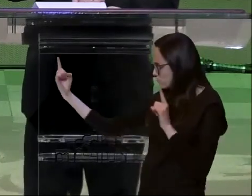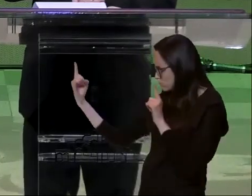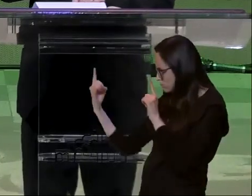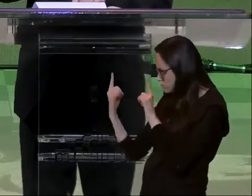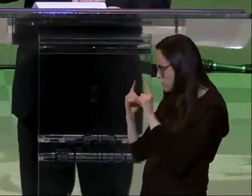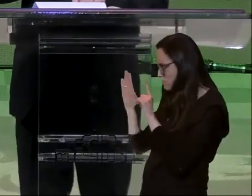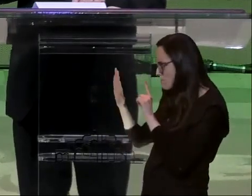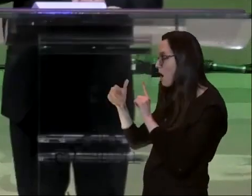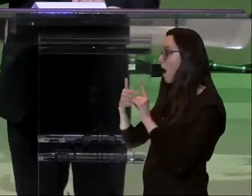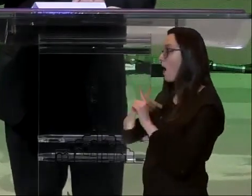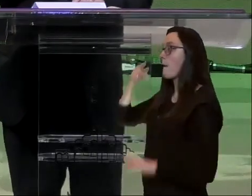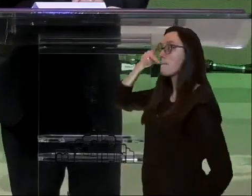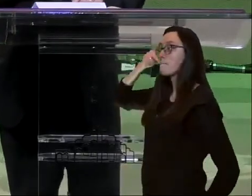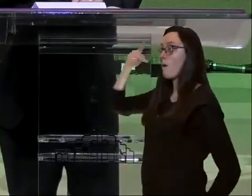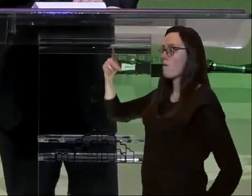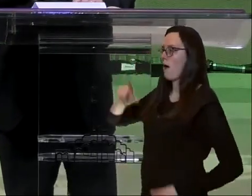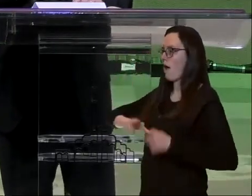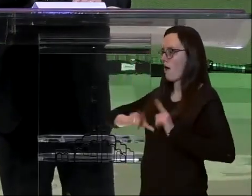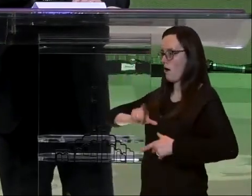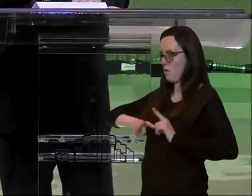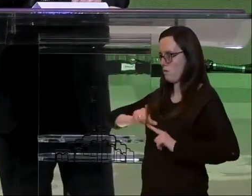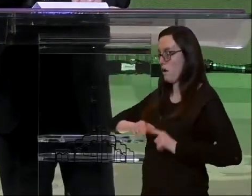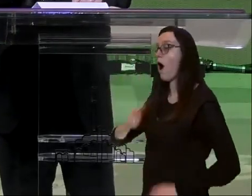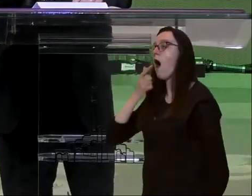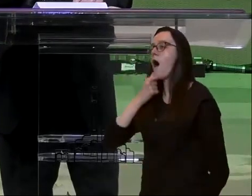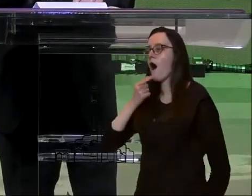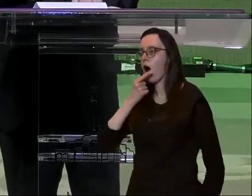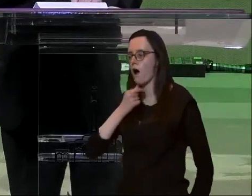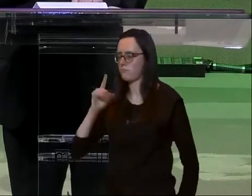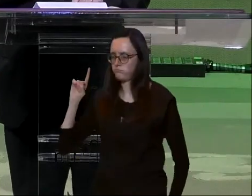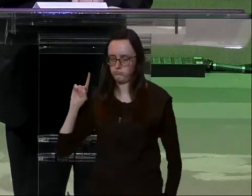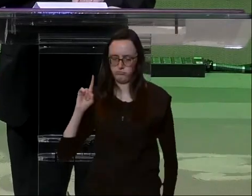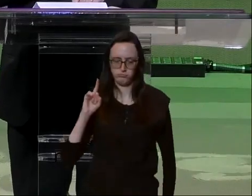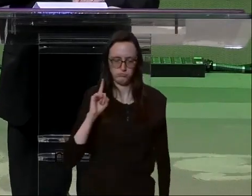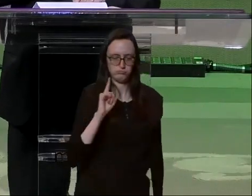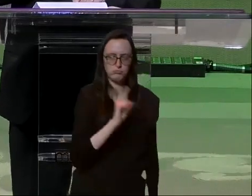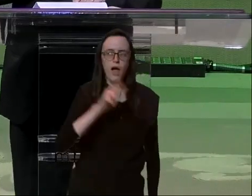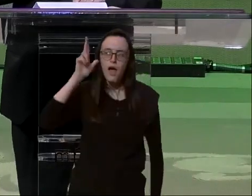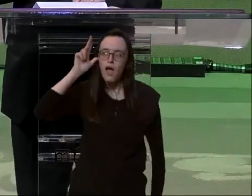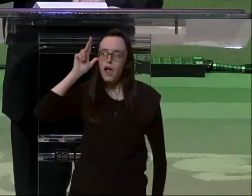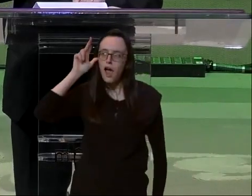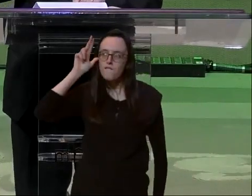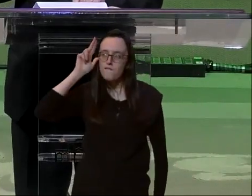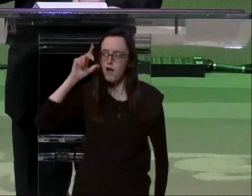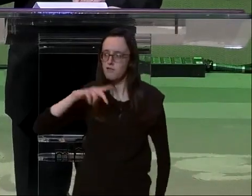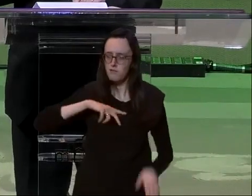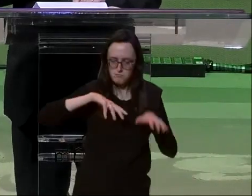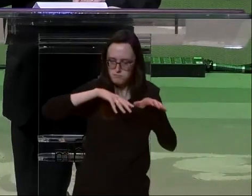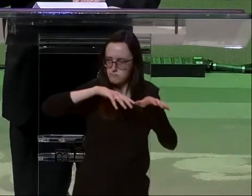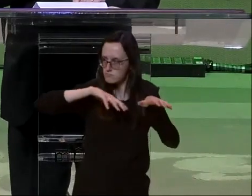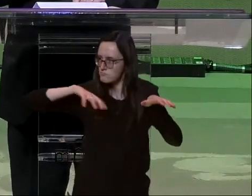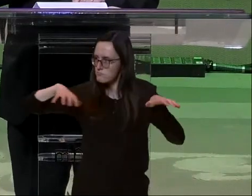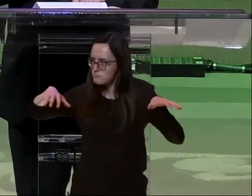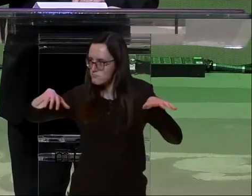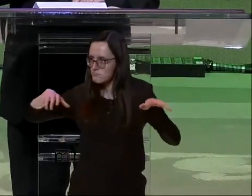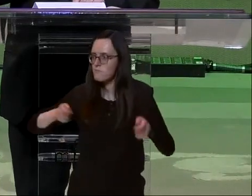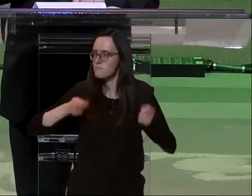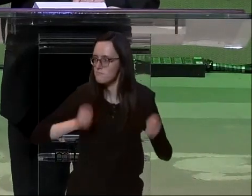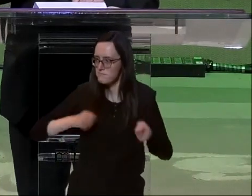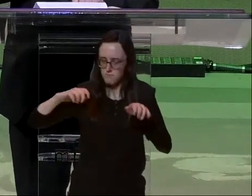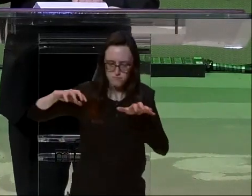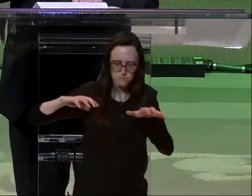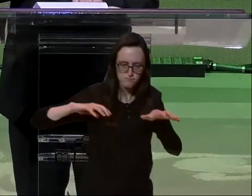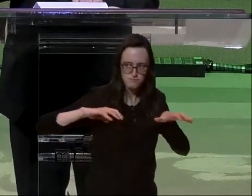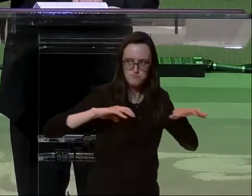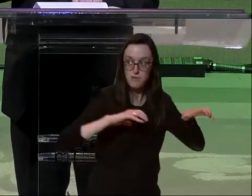há profeta em Israel. Veio, pois, Naamã com os seus cavalos e os seus carros, e parou à porta da casa